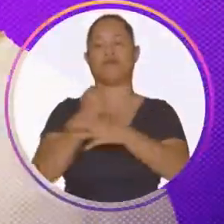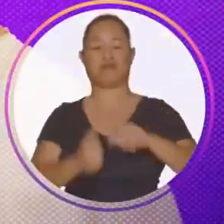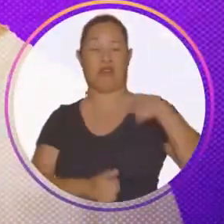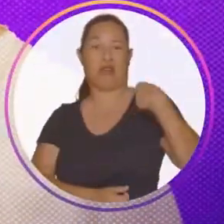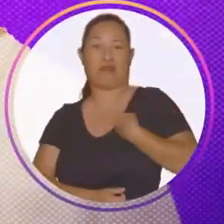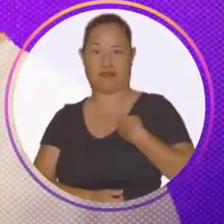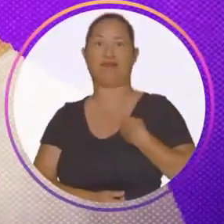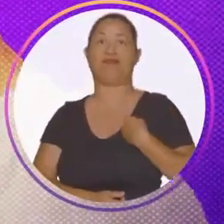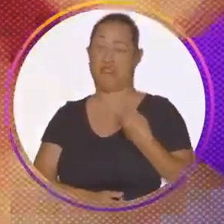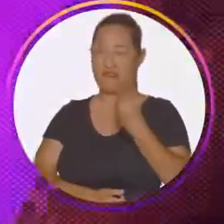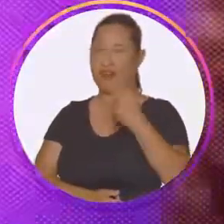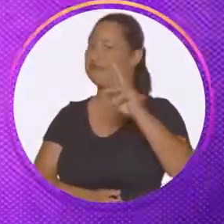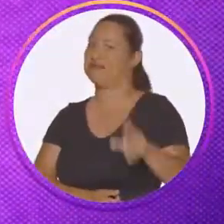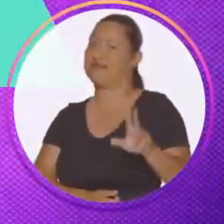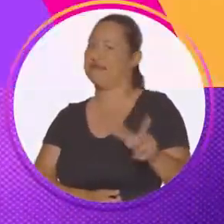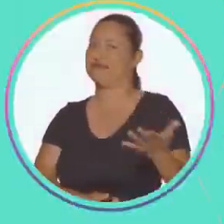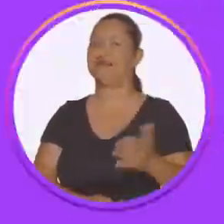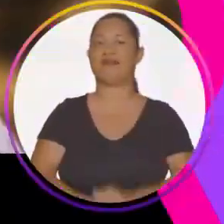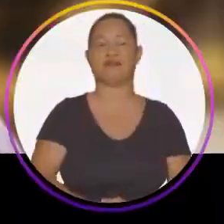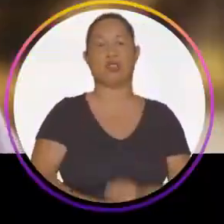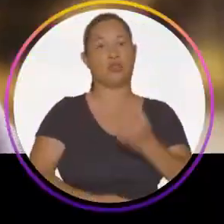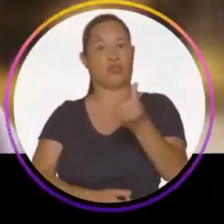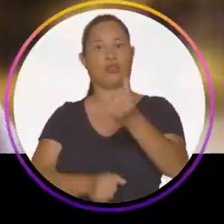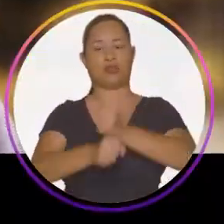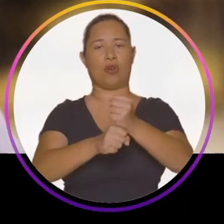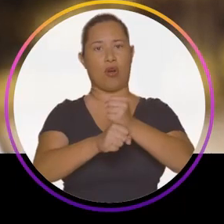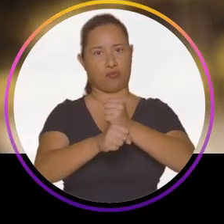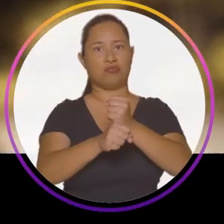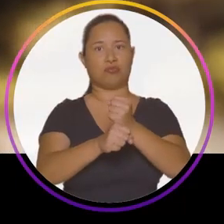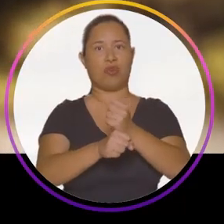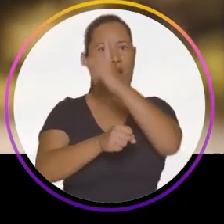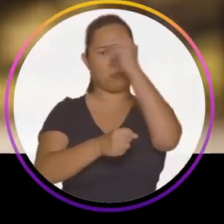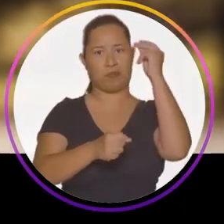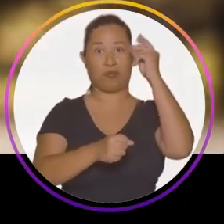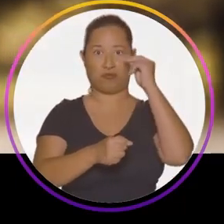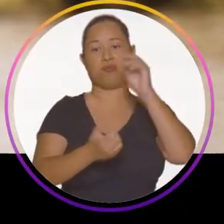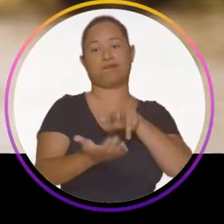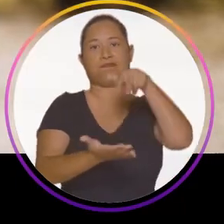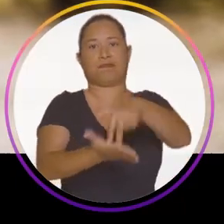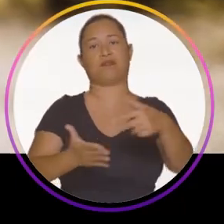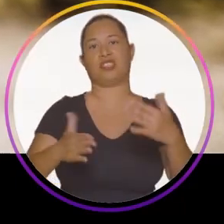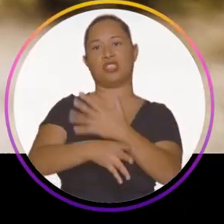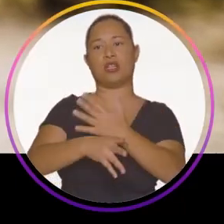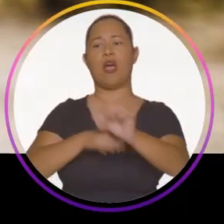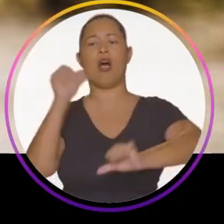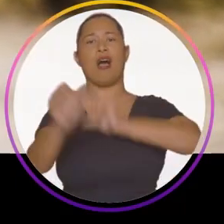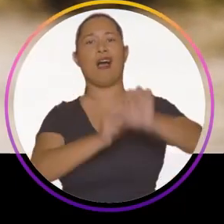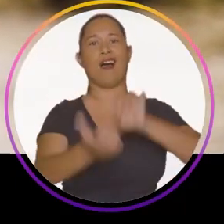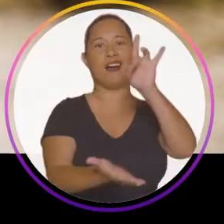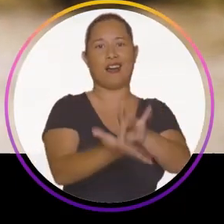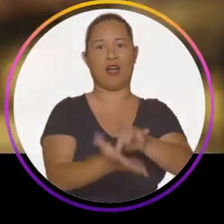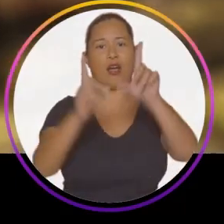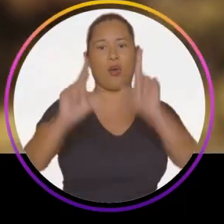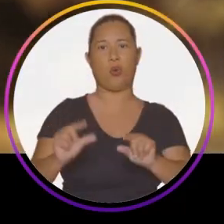segurança. Delegada! É a fraca? Há 6 anos... assumi a prefeitura de minha cidade. A gente conseguiu começar uma transformação